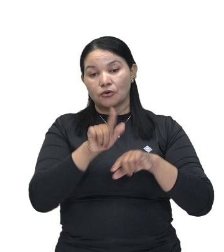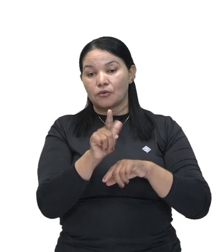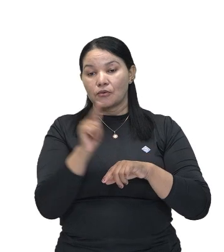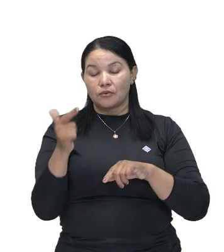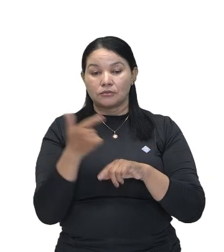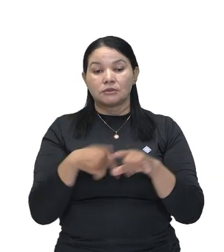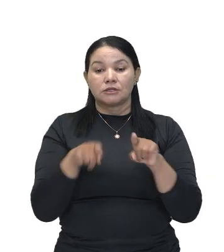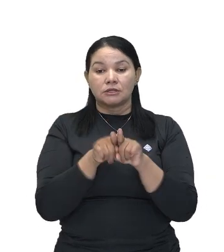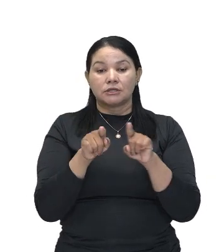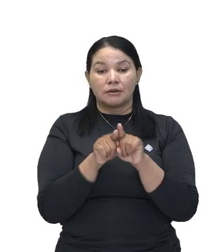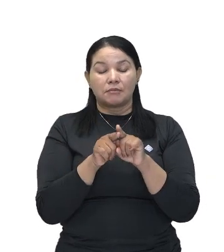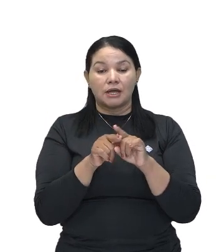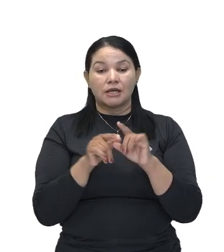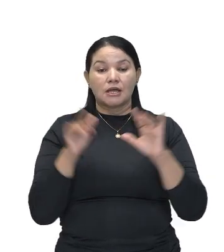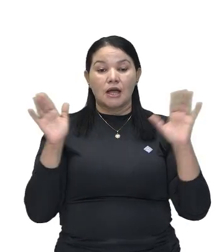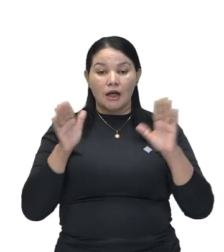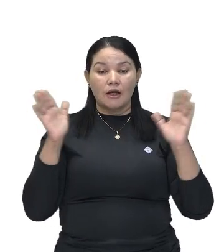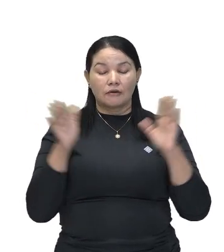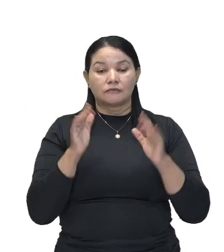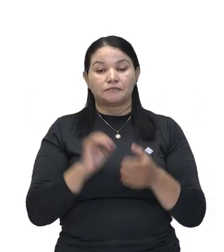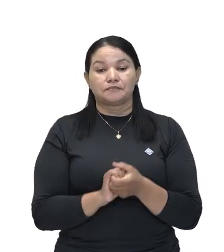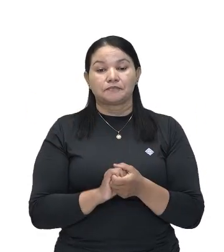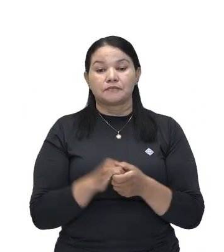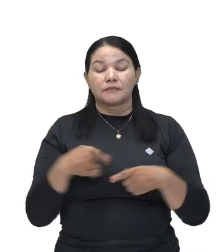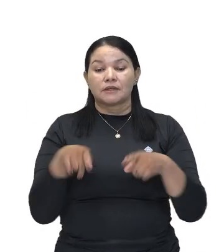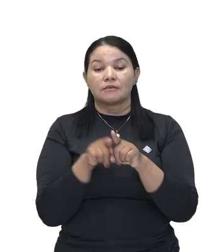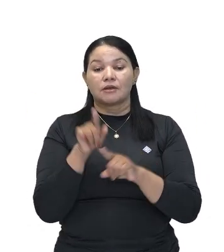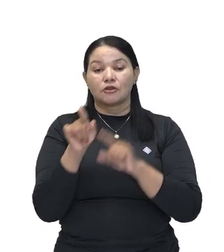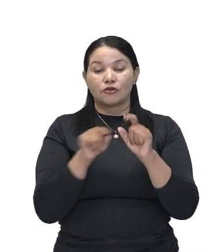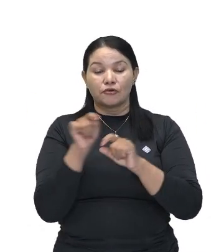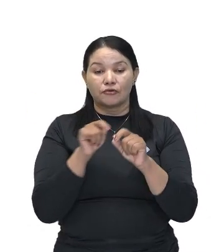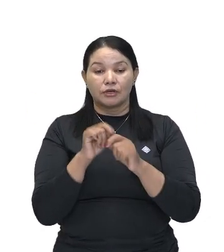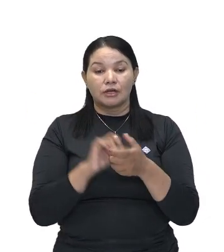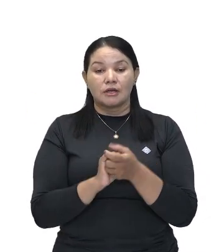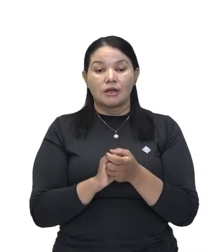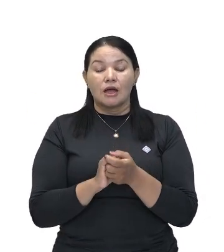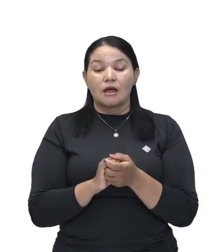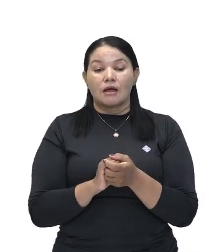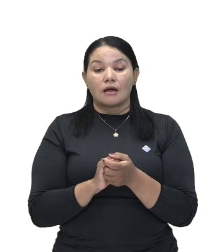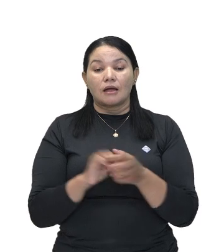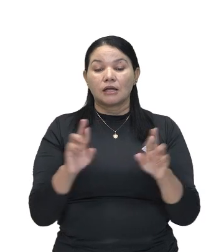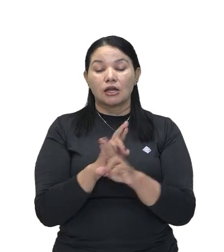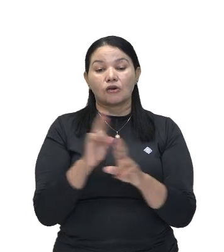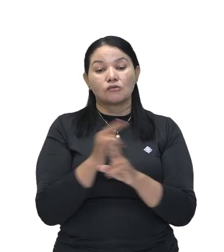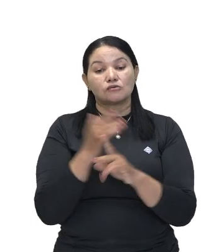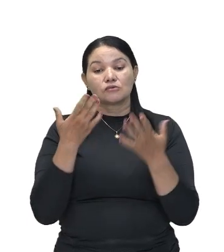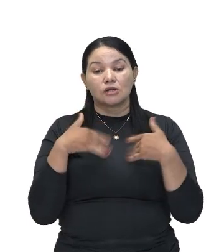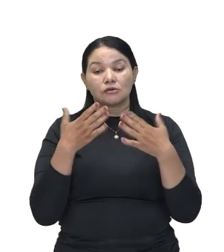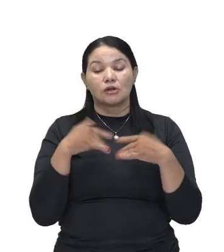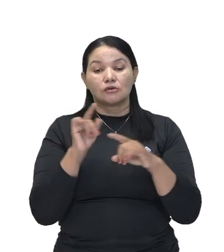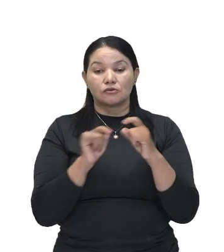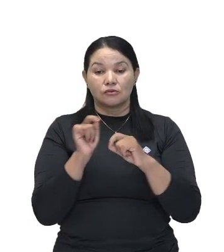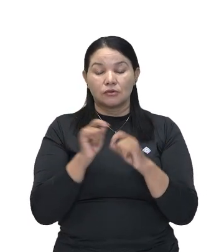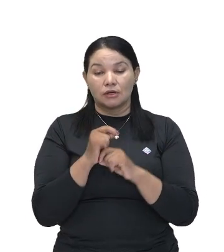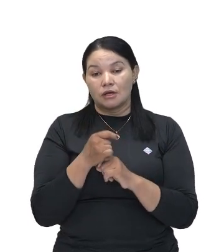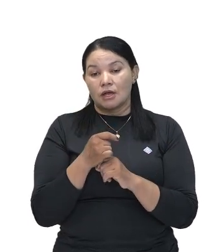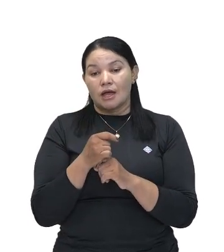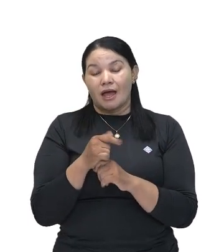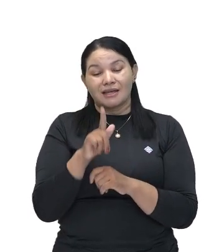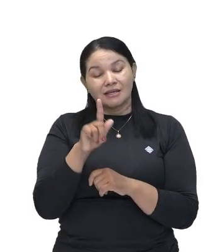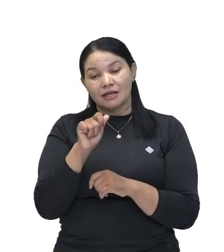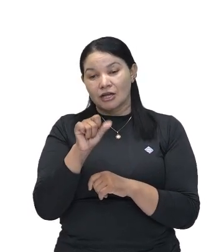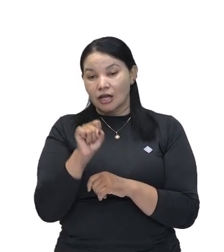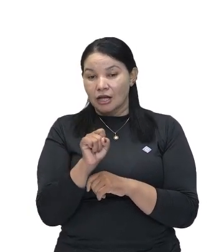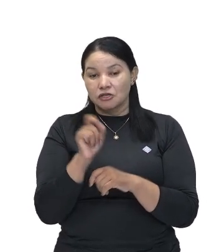ovino. Nós temos no Uruguai alguns recursos naturais, mas nós não temos a presença de gás natural